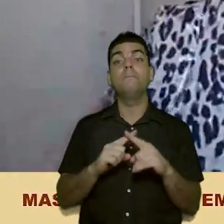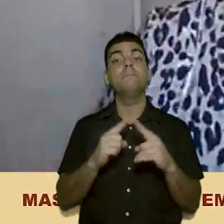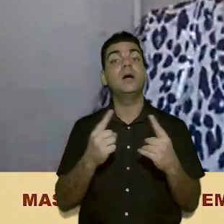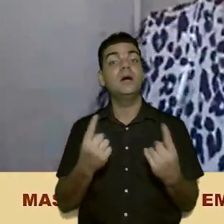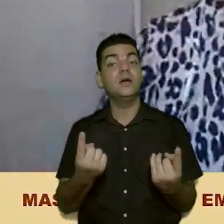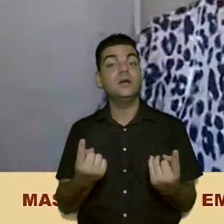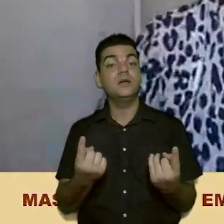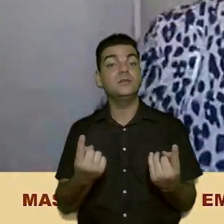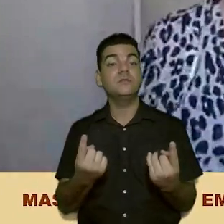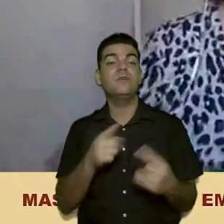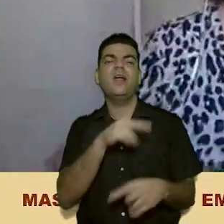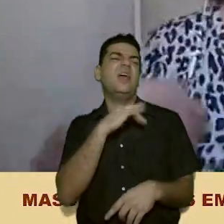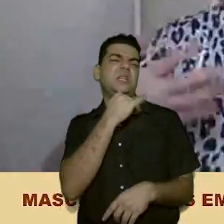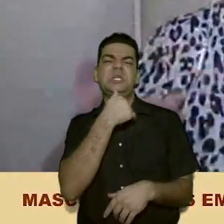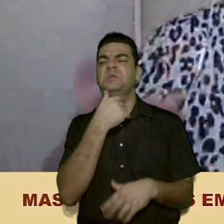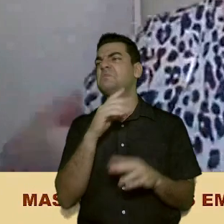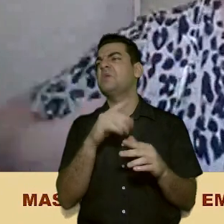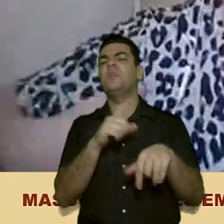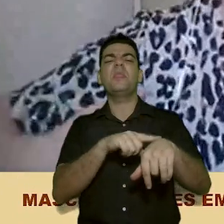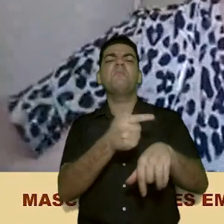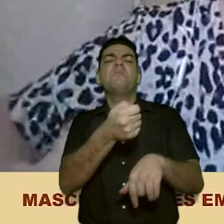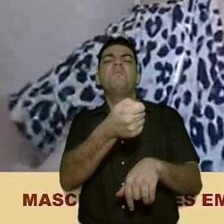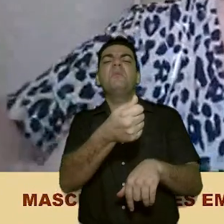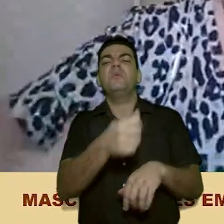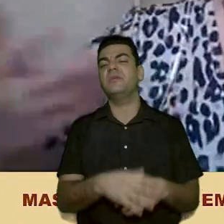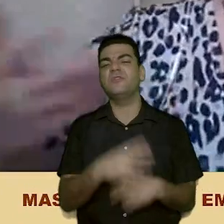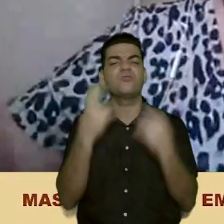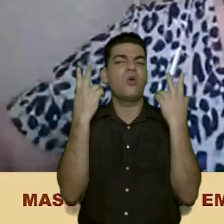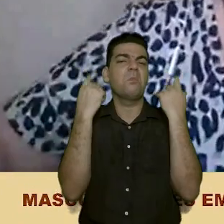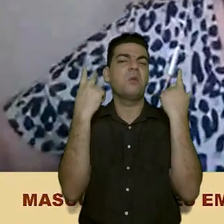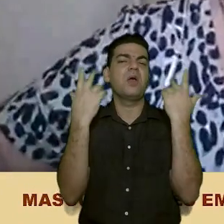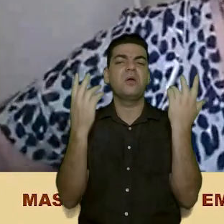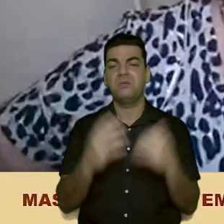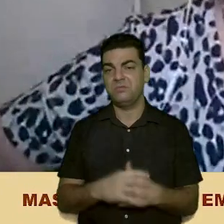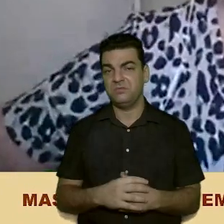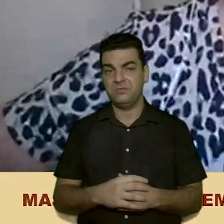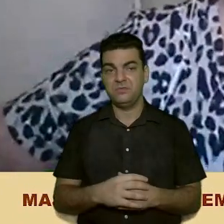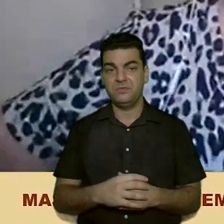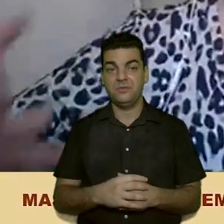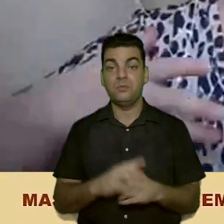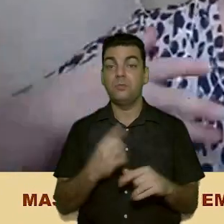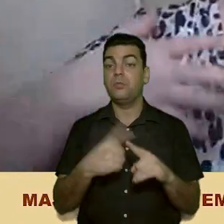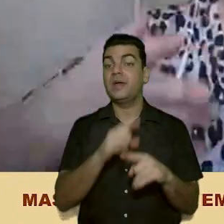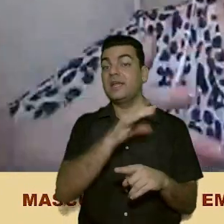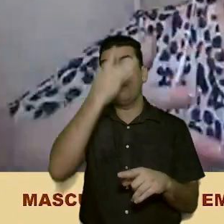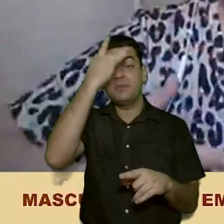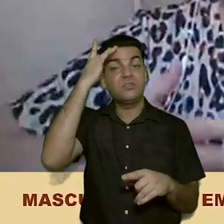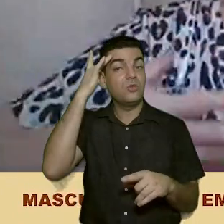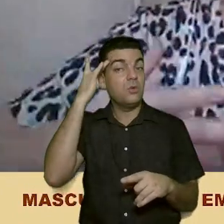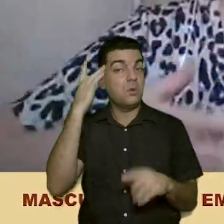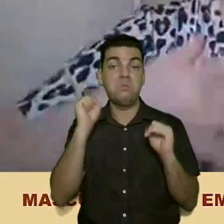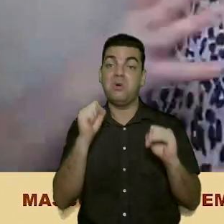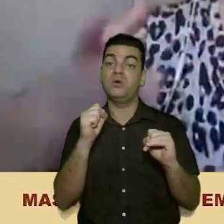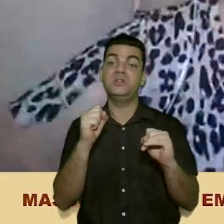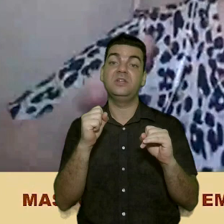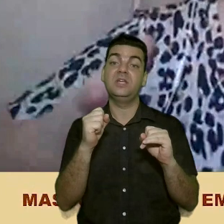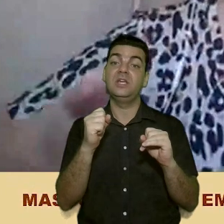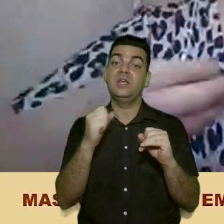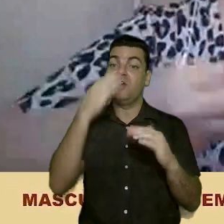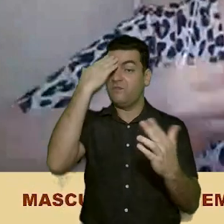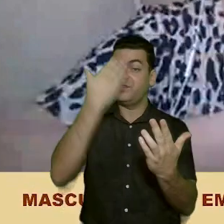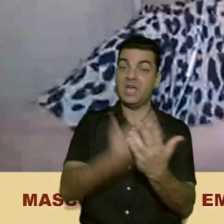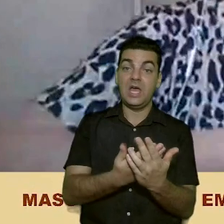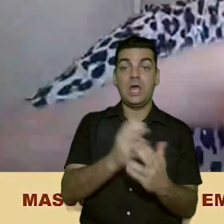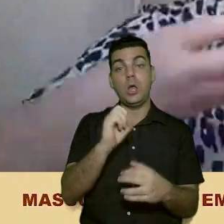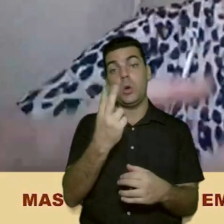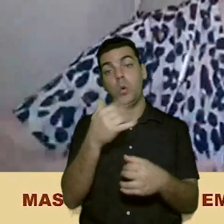parte envolvida, né? A parte que está sendo enganada, mas é uma tristeza temporária. Né? É uma coisa que você faz parte da vida. A gente está